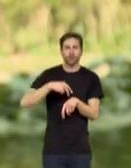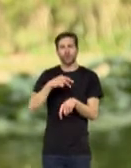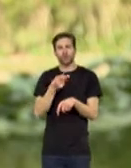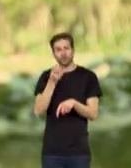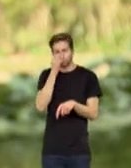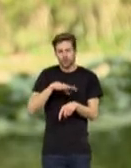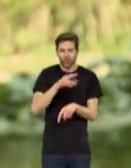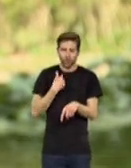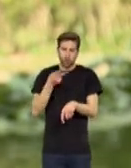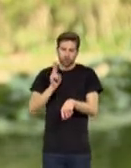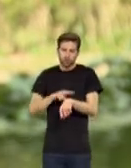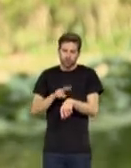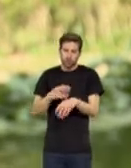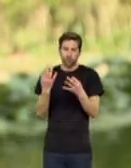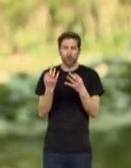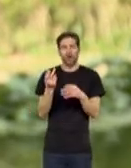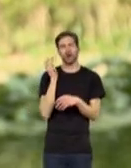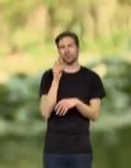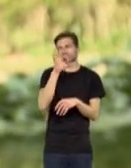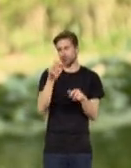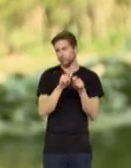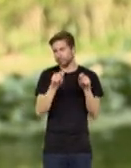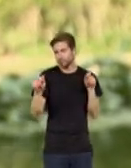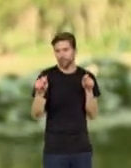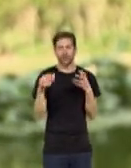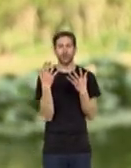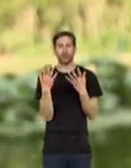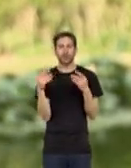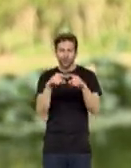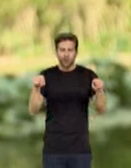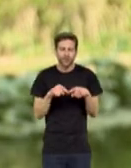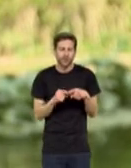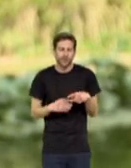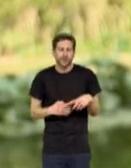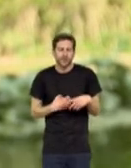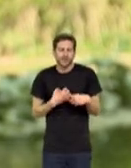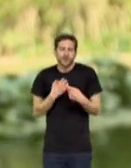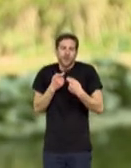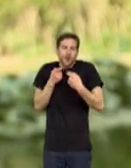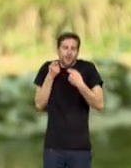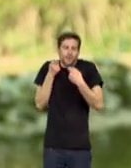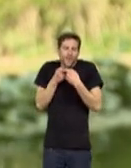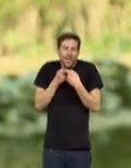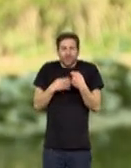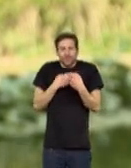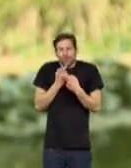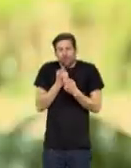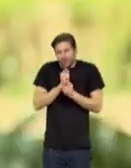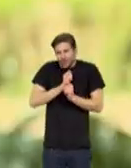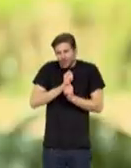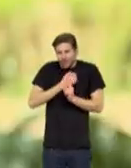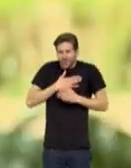diretora do jardim e, portanto, de facto é um espaço que para mim também é muito de afeto e que de alguma maneira também me pertence um